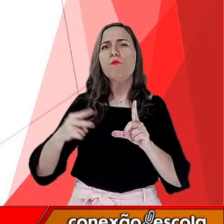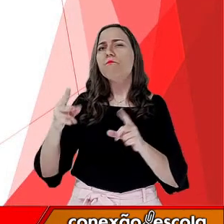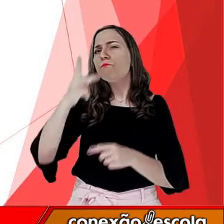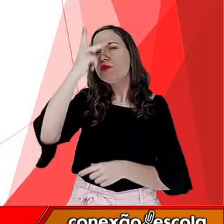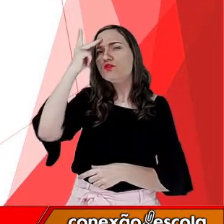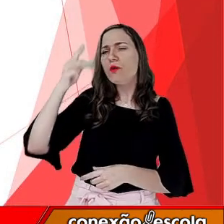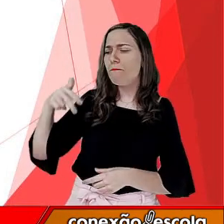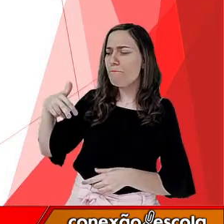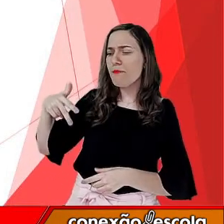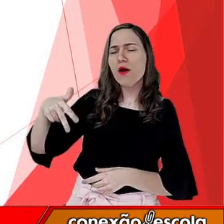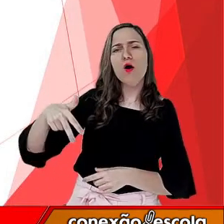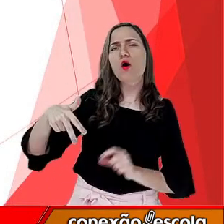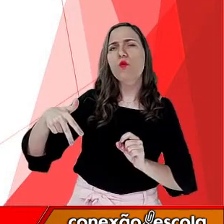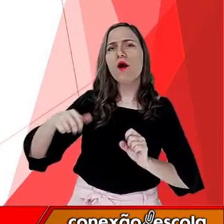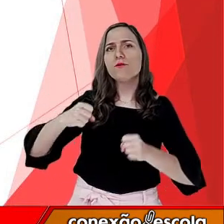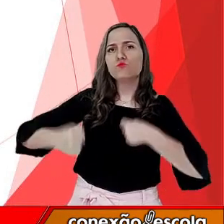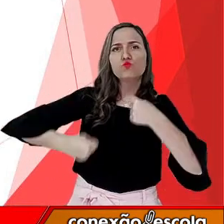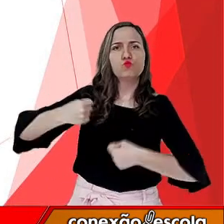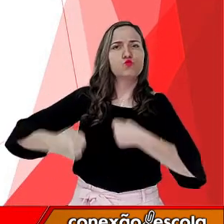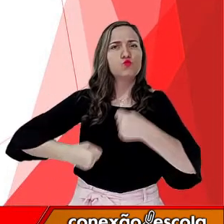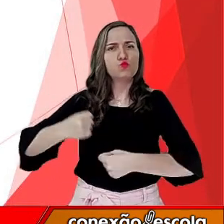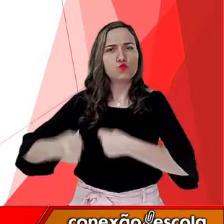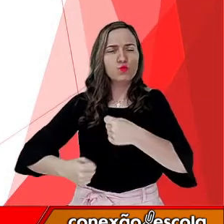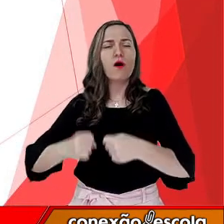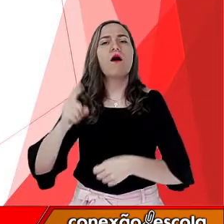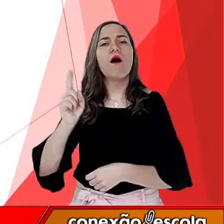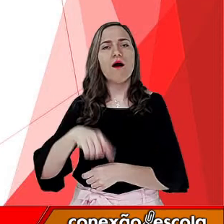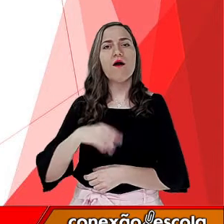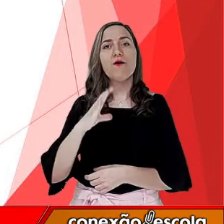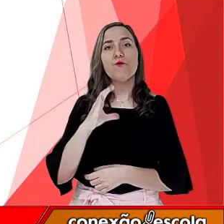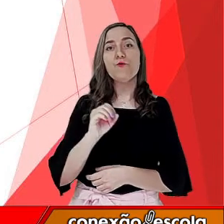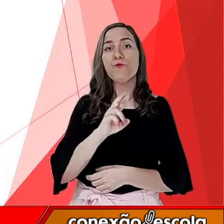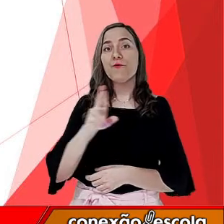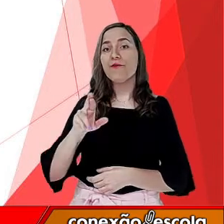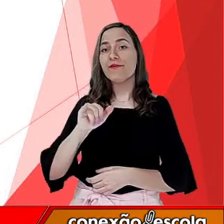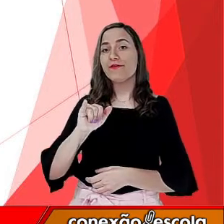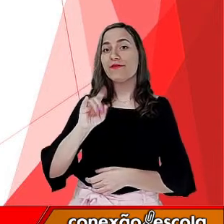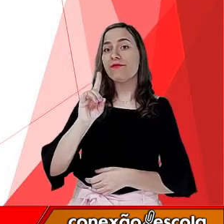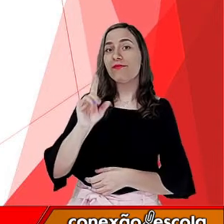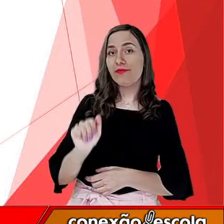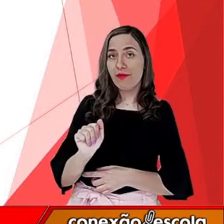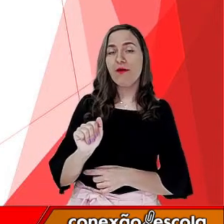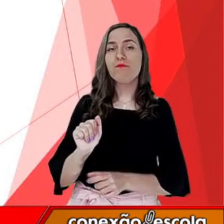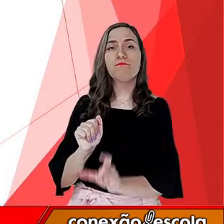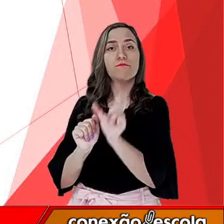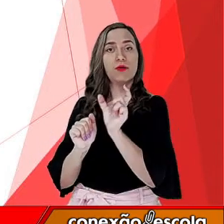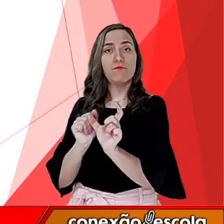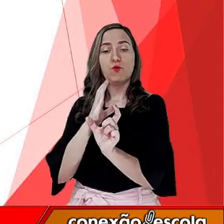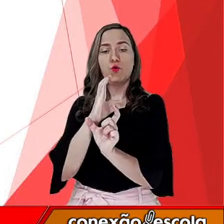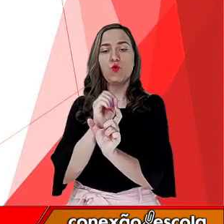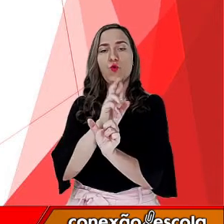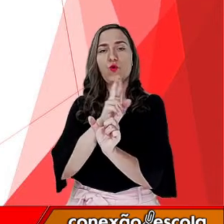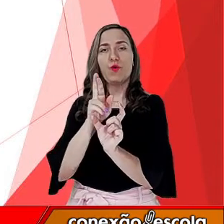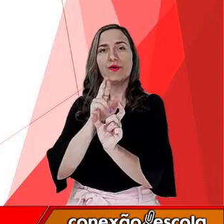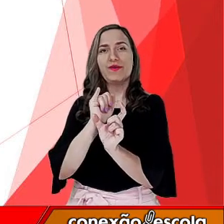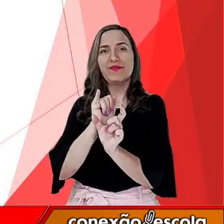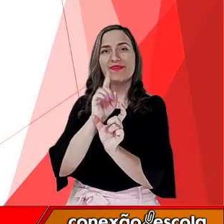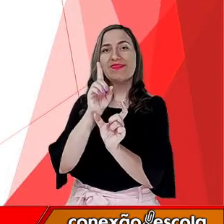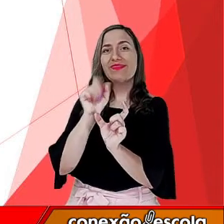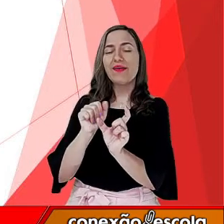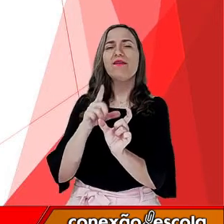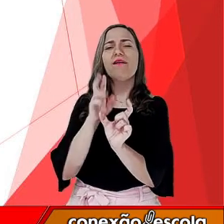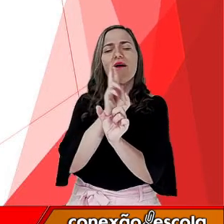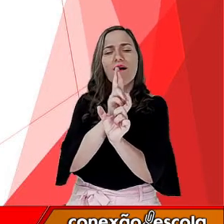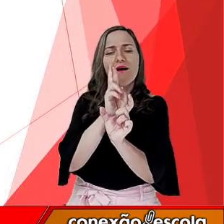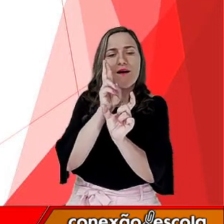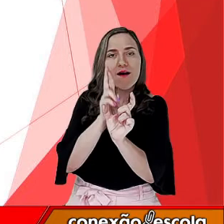está fazendo? Isso, ela está correndo. A palavra corrida possui